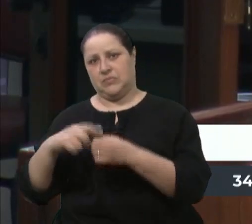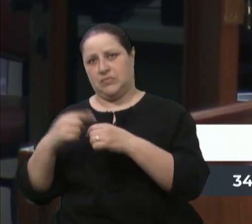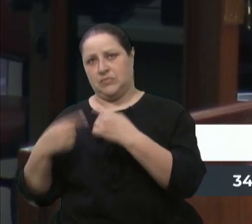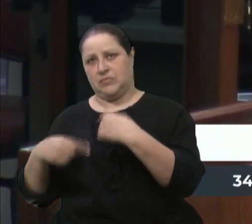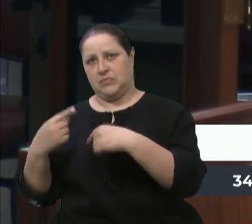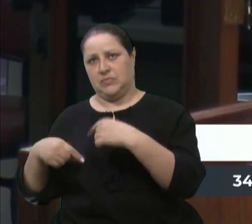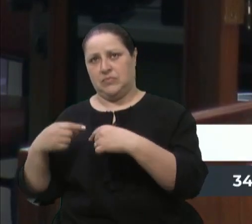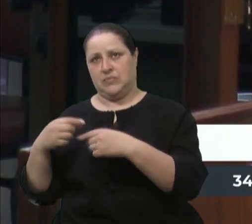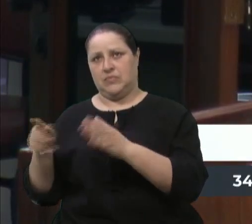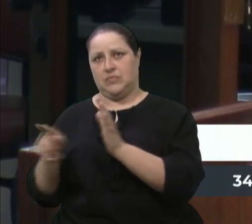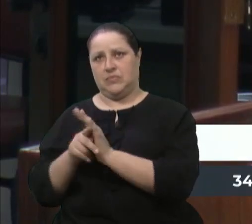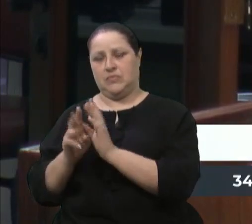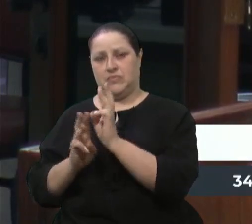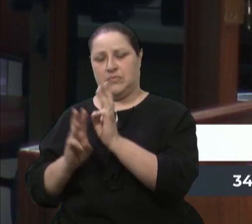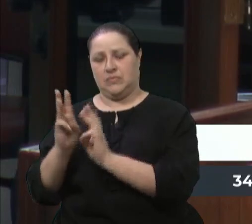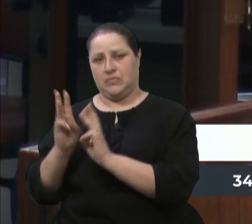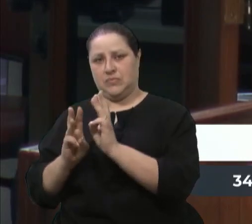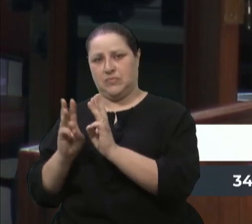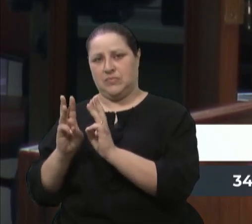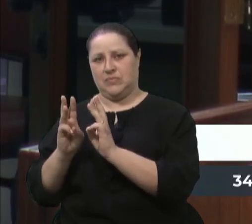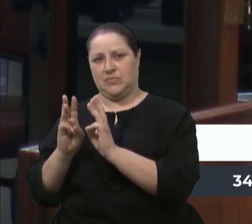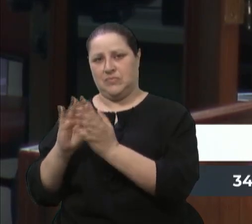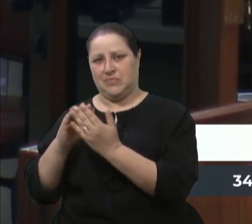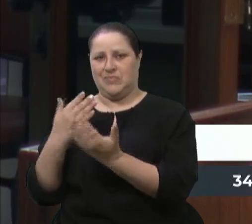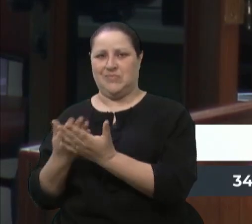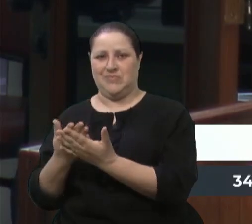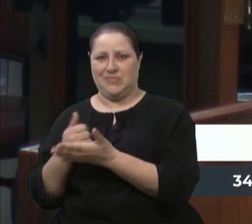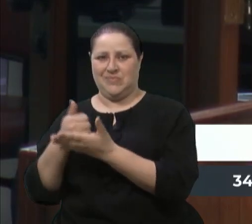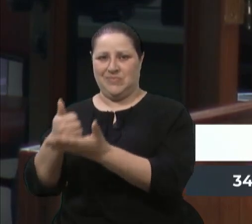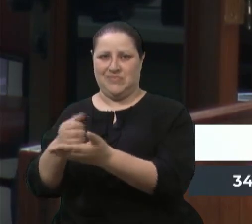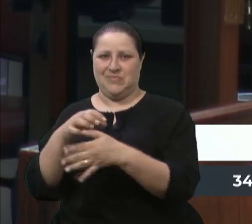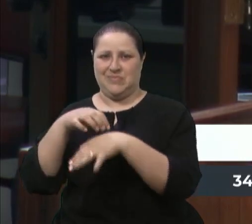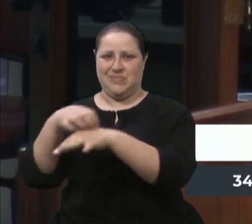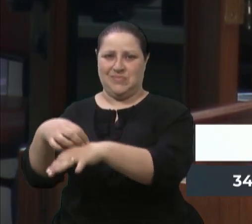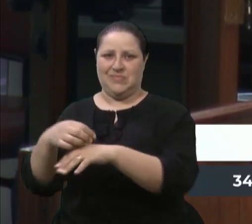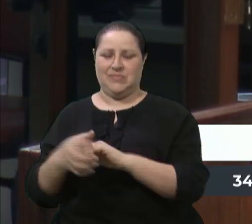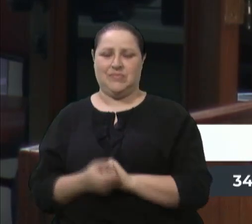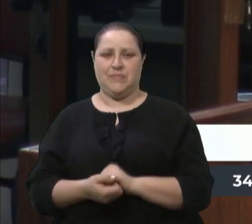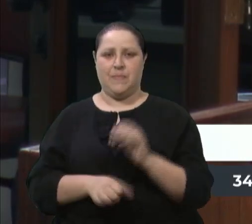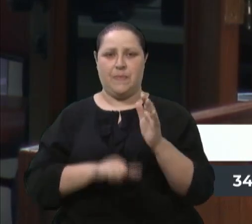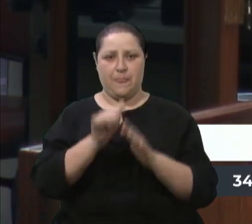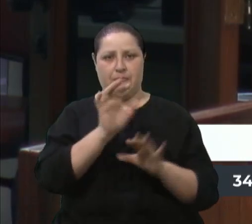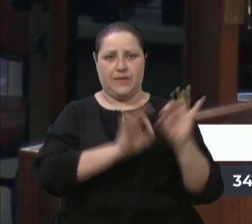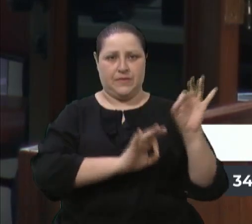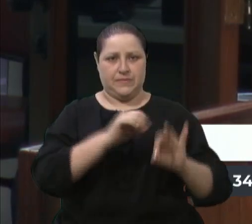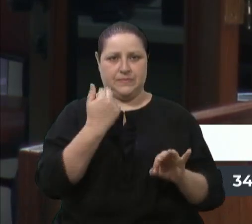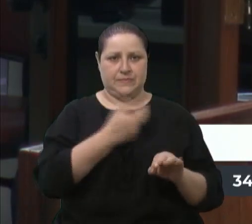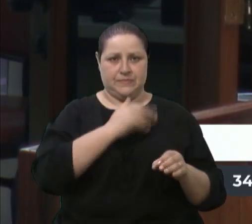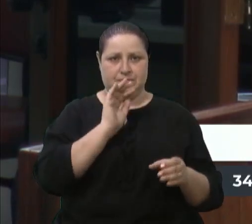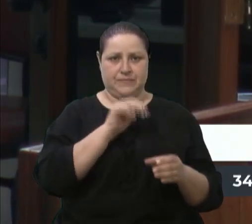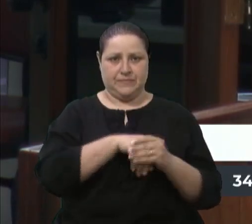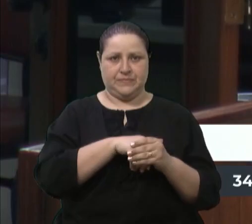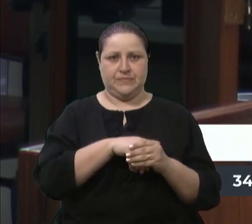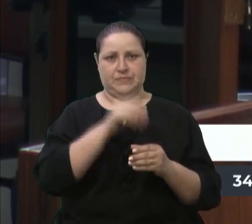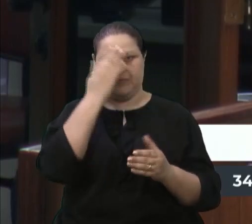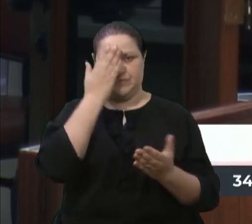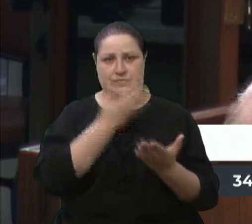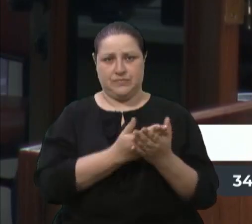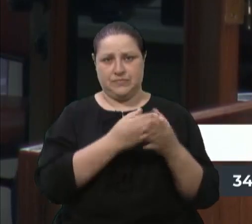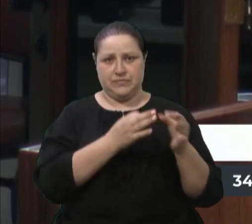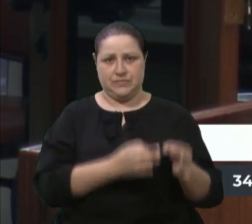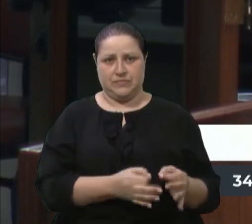do transporte escolar. Então, esse primeiro projeto que nós estamos aqui votando, senhor presidente, tenho certeza